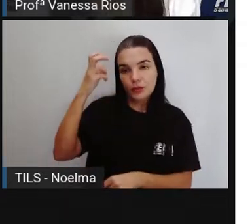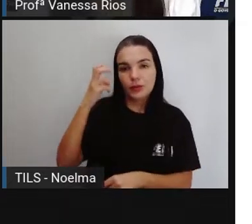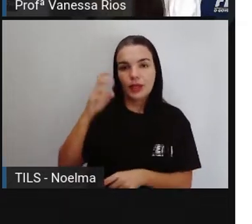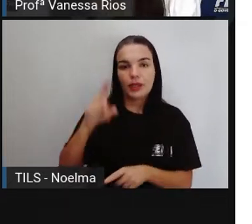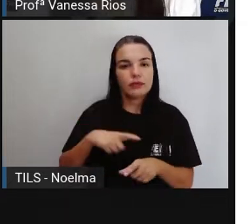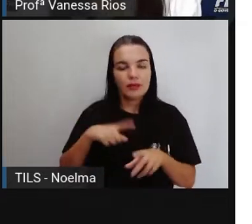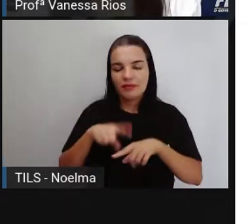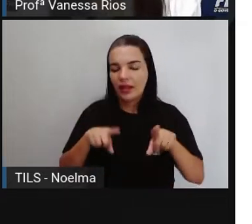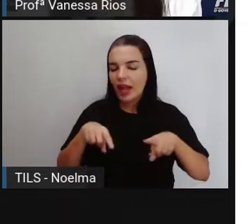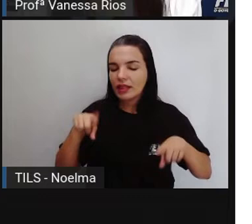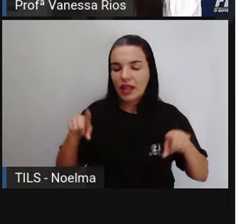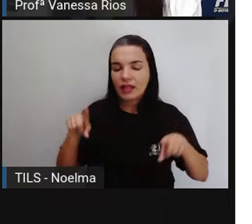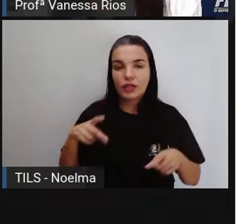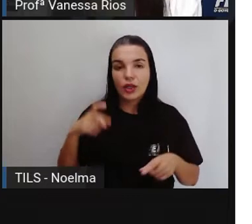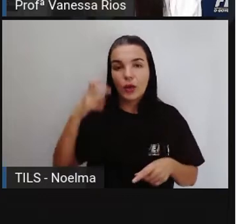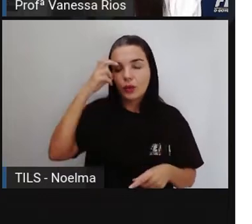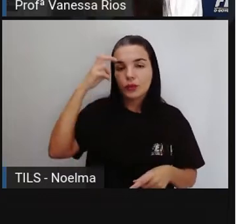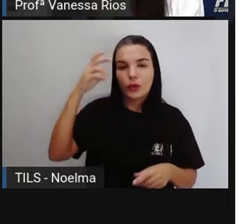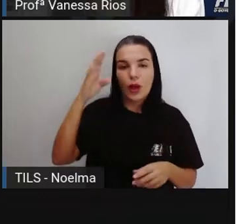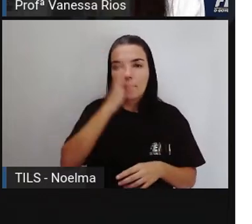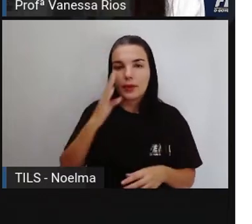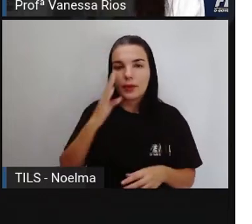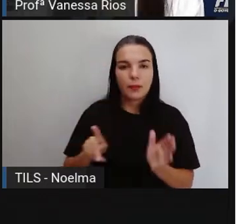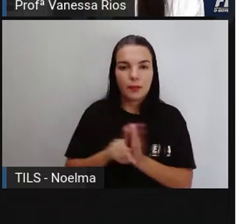variedade cultural que o Brasil possui.